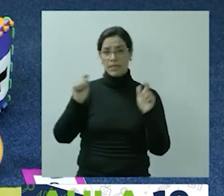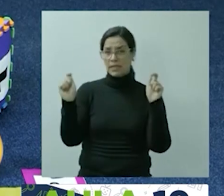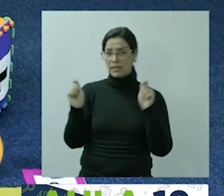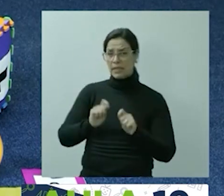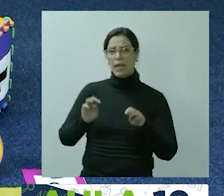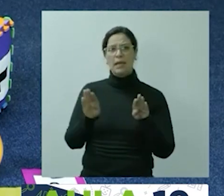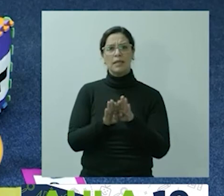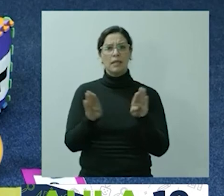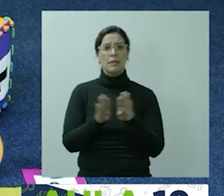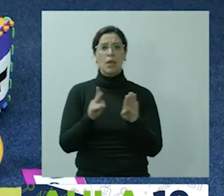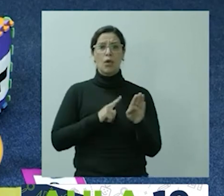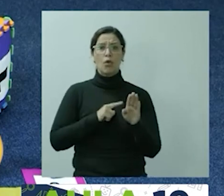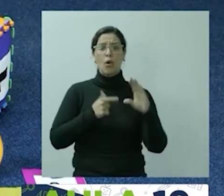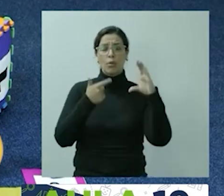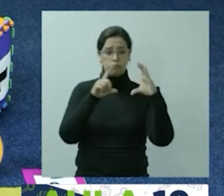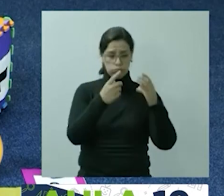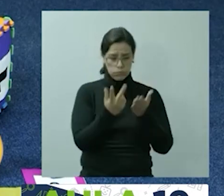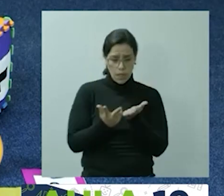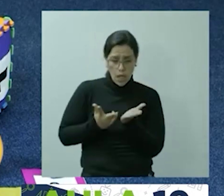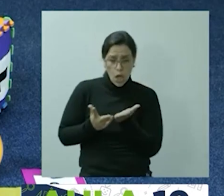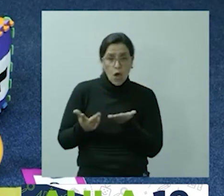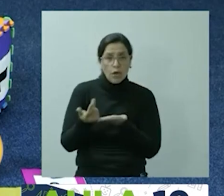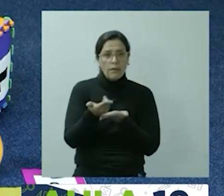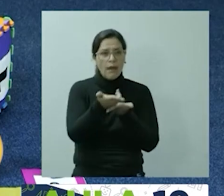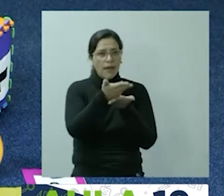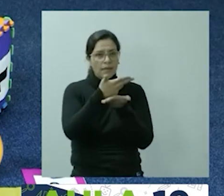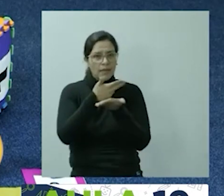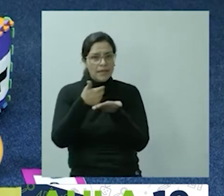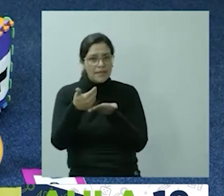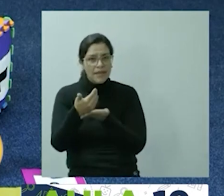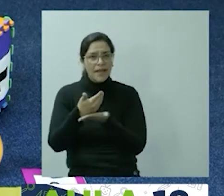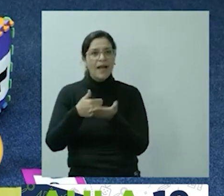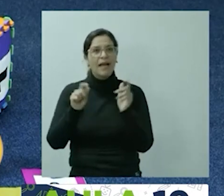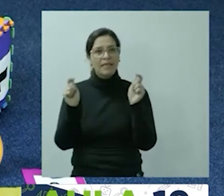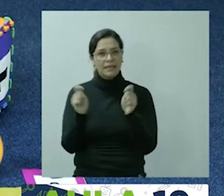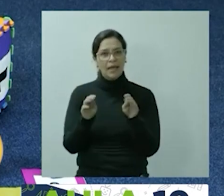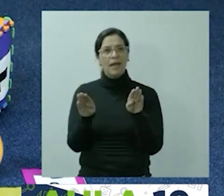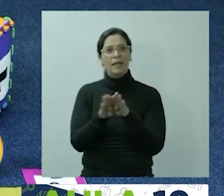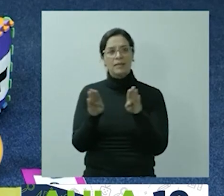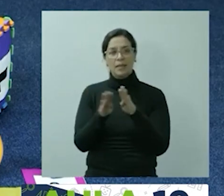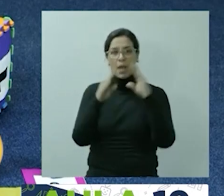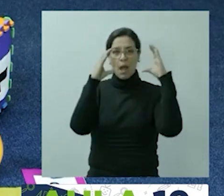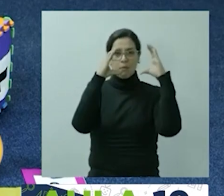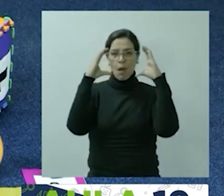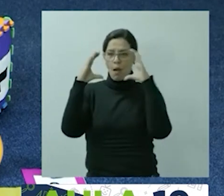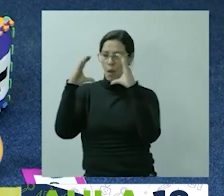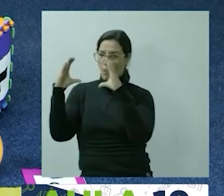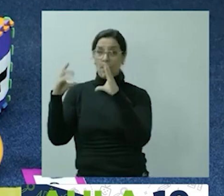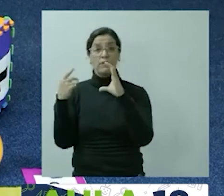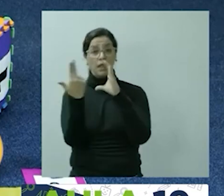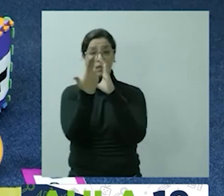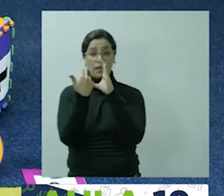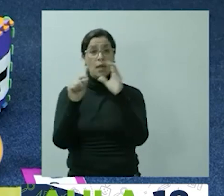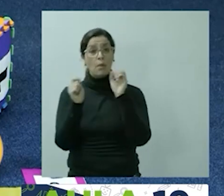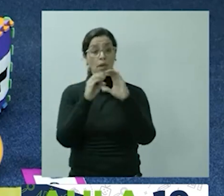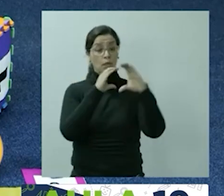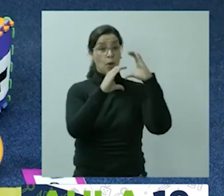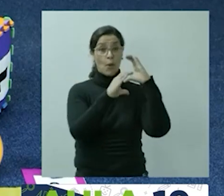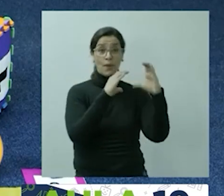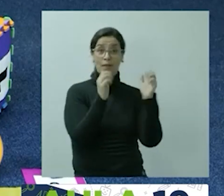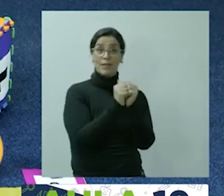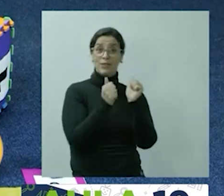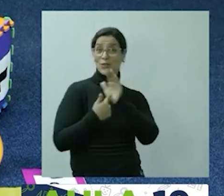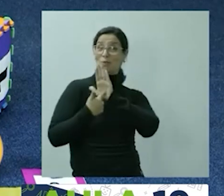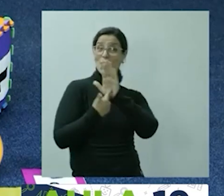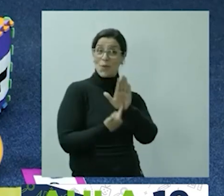podem fazer essas carinhas em casa, desenhando ali o rostinho, e vocês podem se comunicar